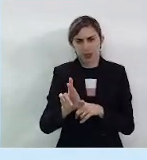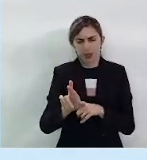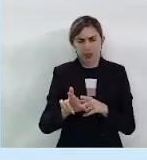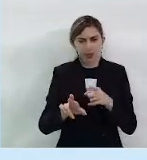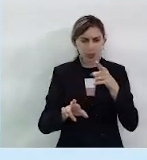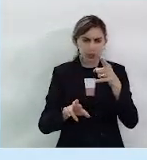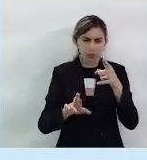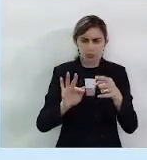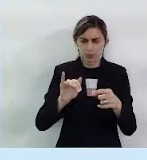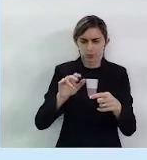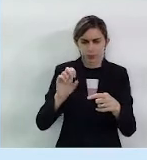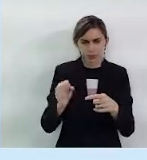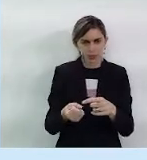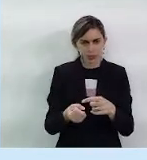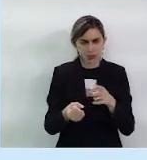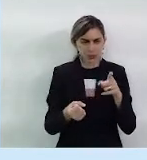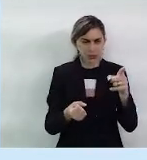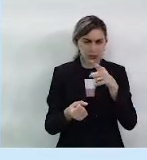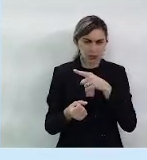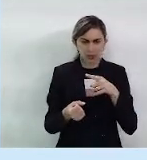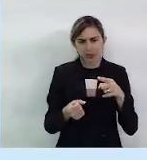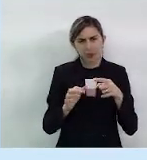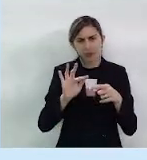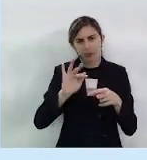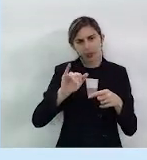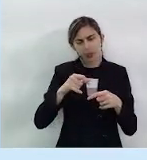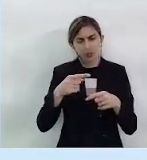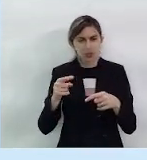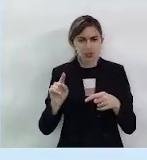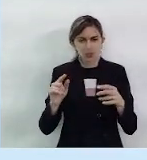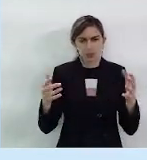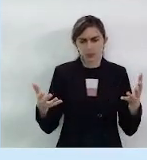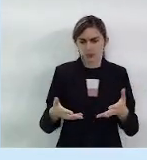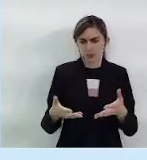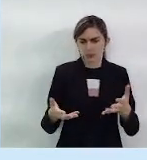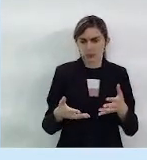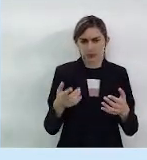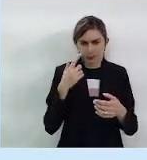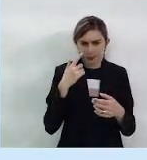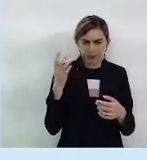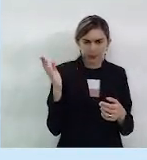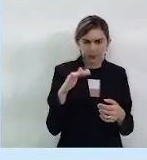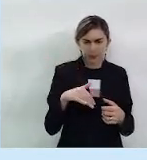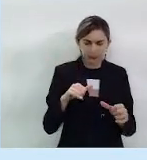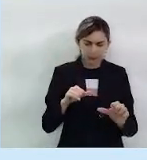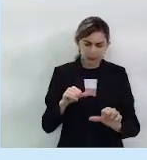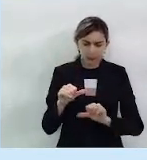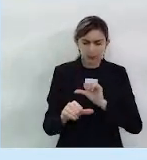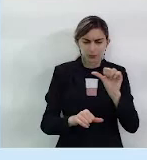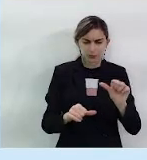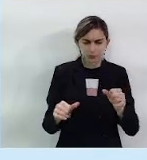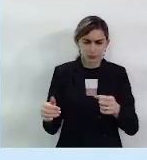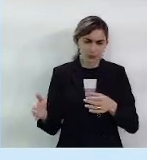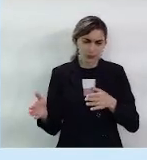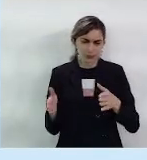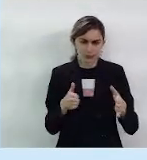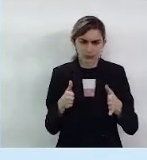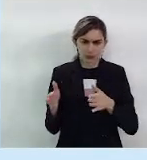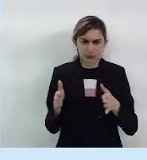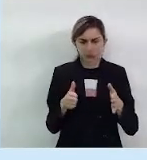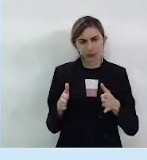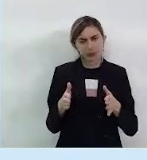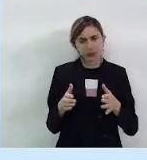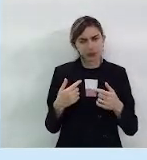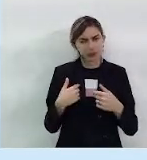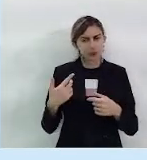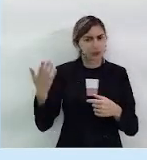tu ficas e eles ficam. Aí agora vamos embora, né? Vamos mudar aí o tempo, não estou mais no presente.